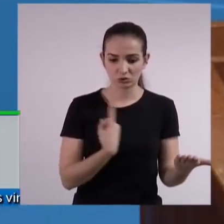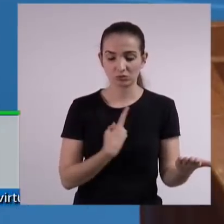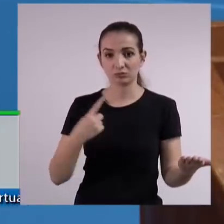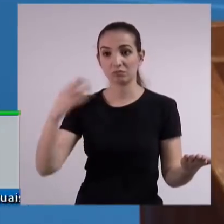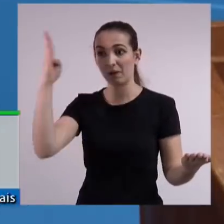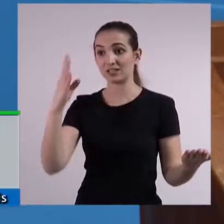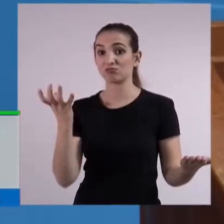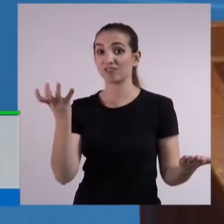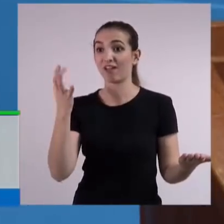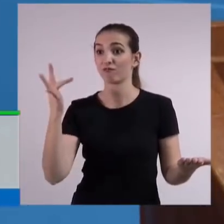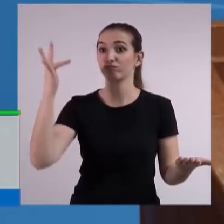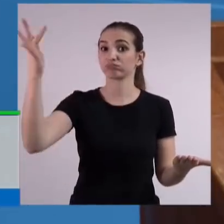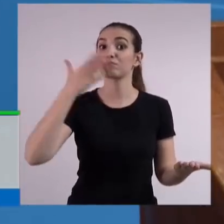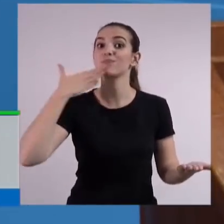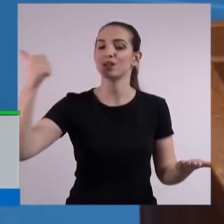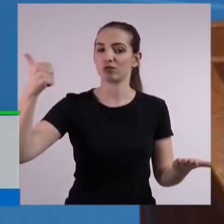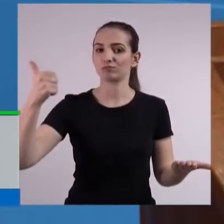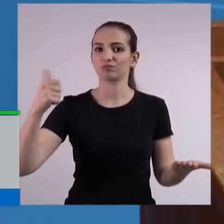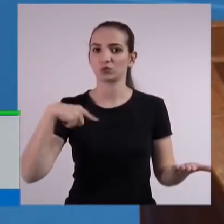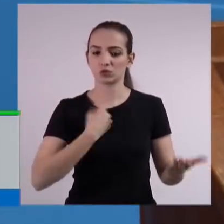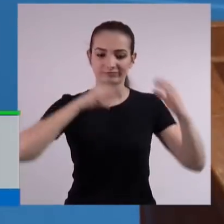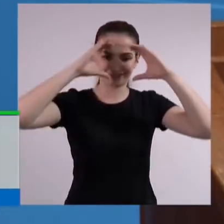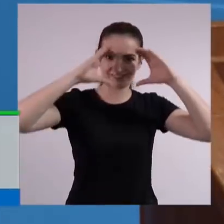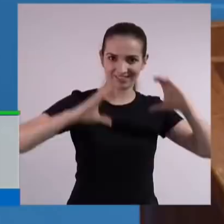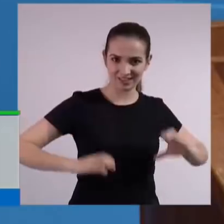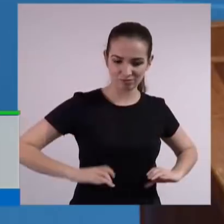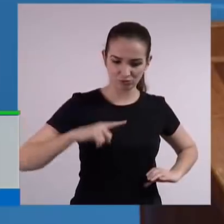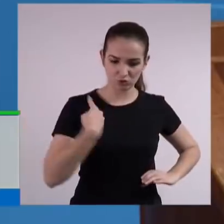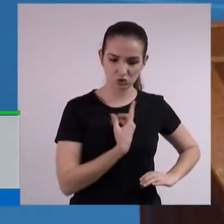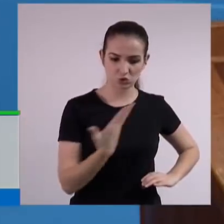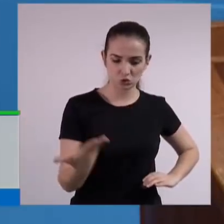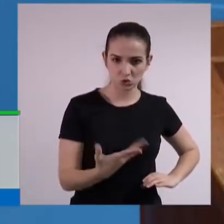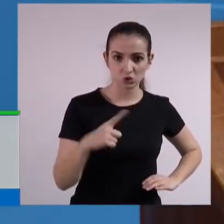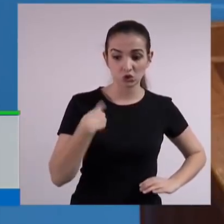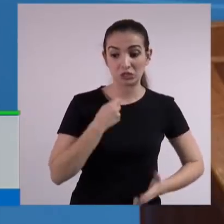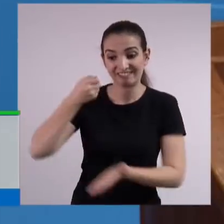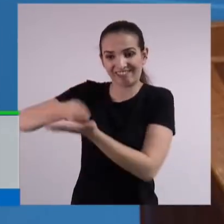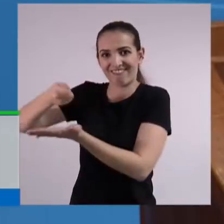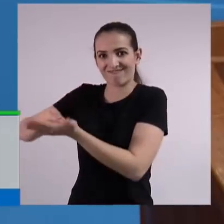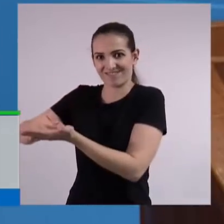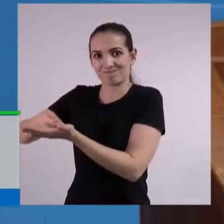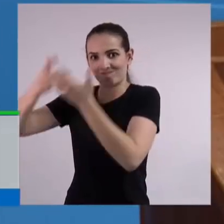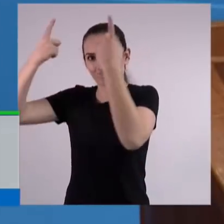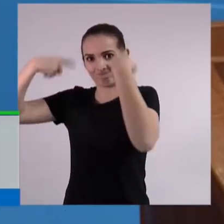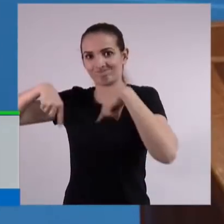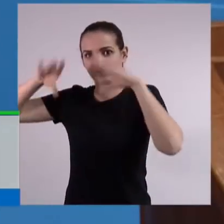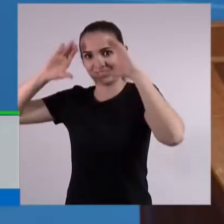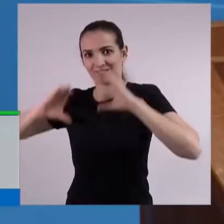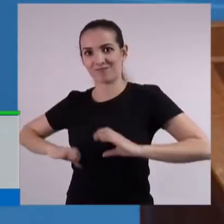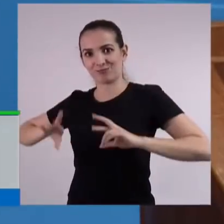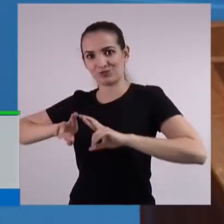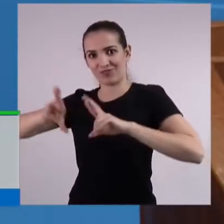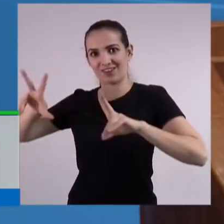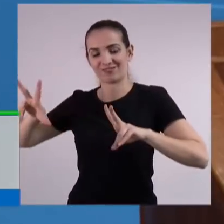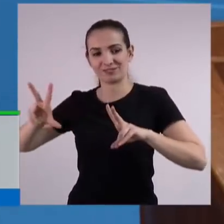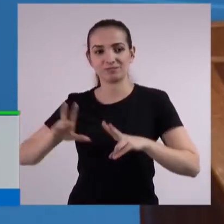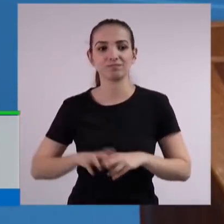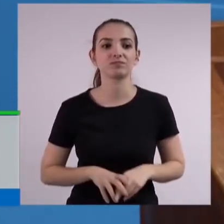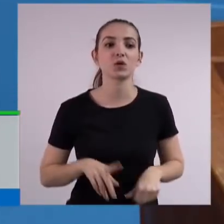queremos, entre o cidadão que somos e o cidadão que devemos ser. Agora, esse